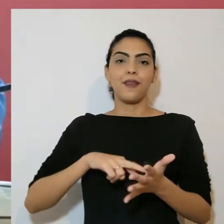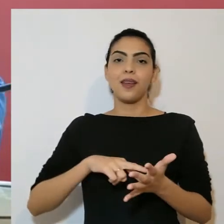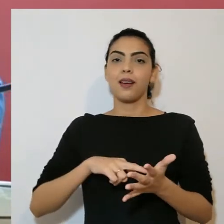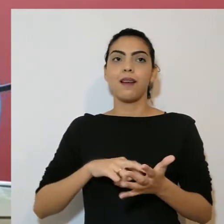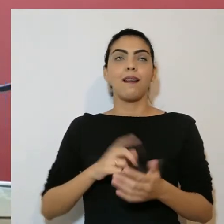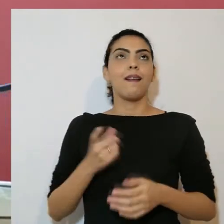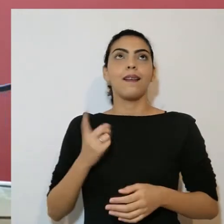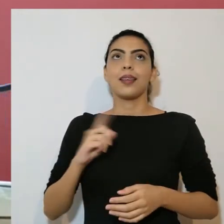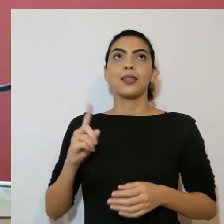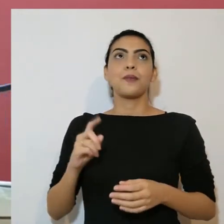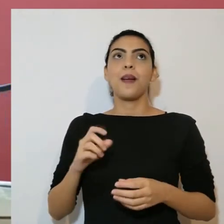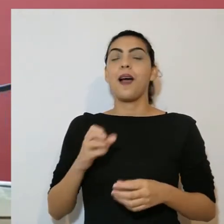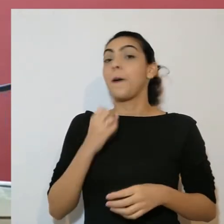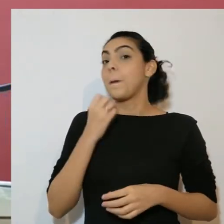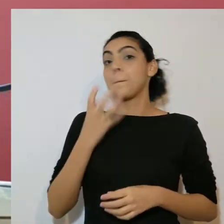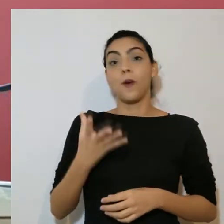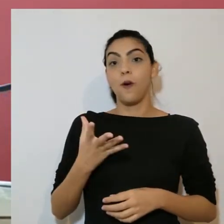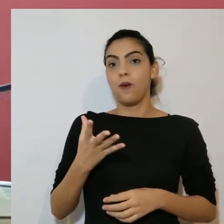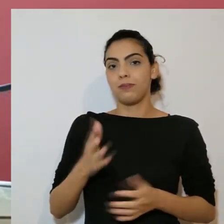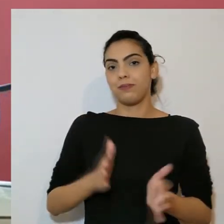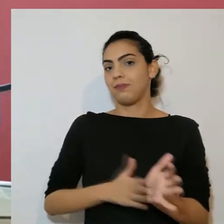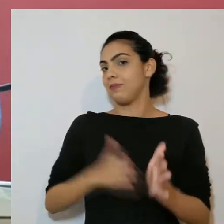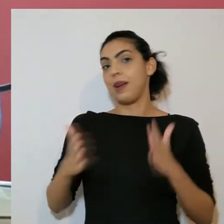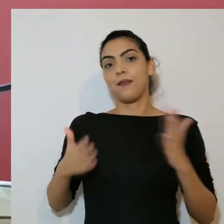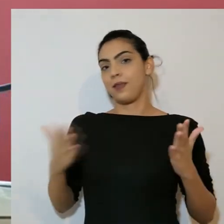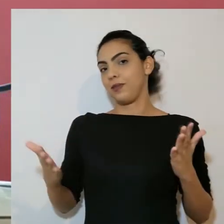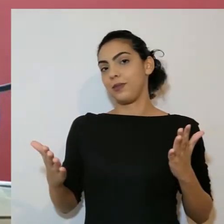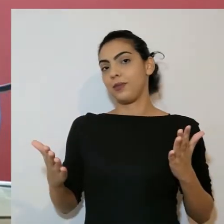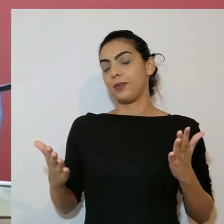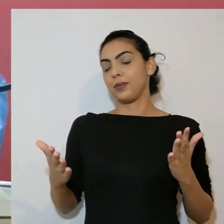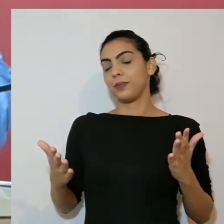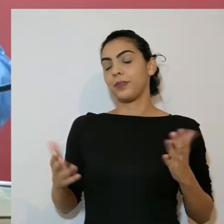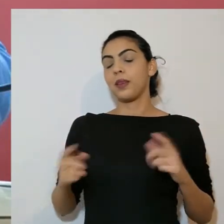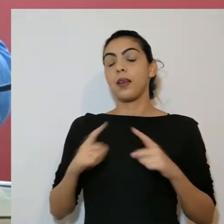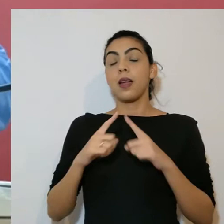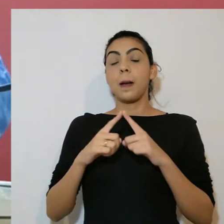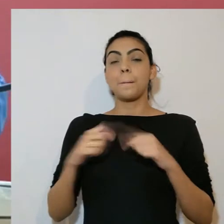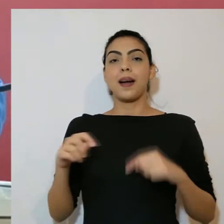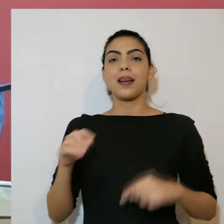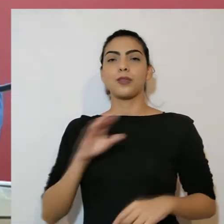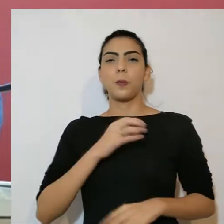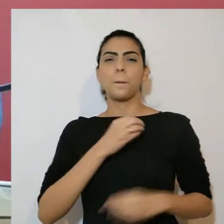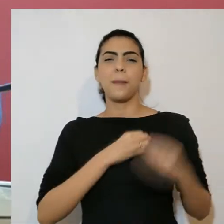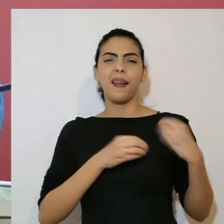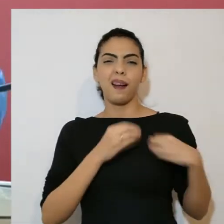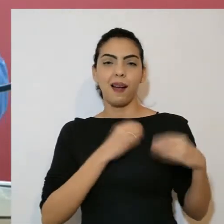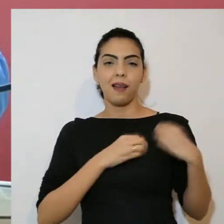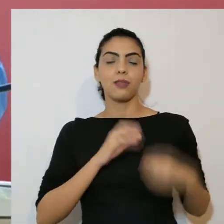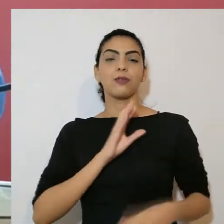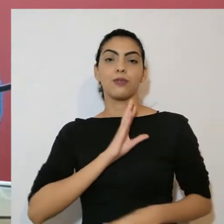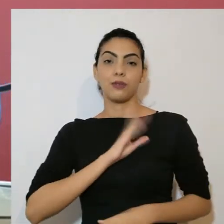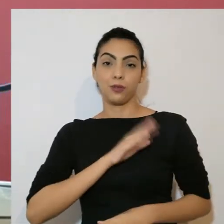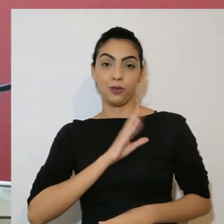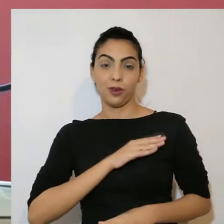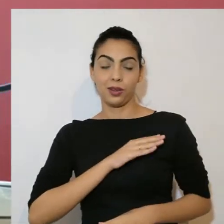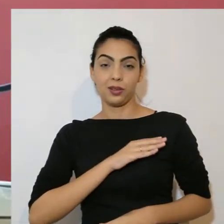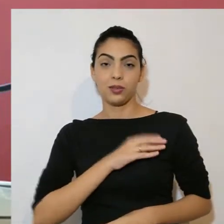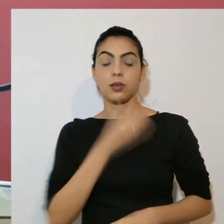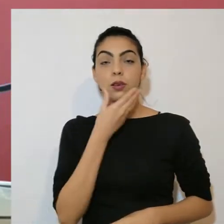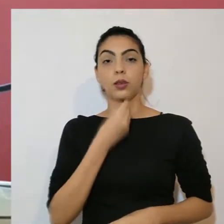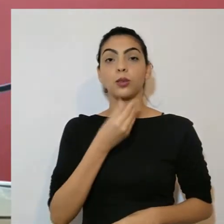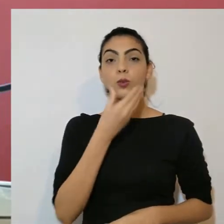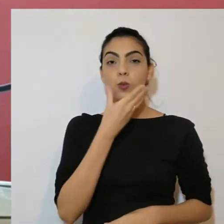maravilhoso, grandioso, e isso está relacionado à dureza no coração, ao pecado